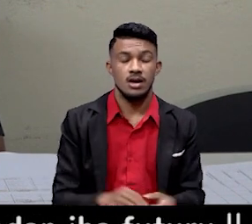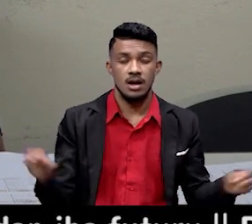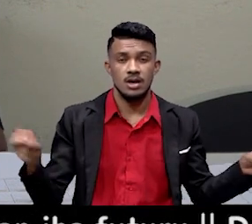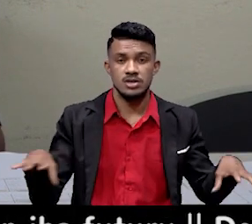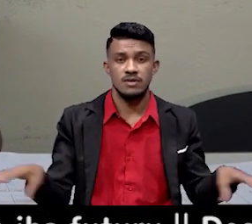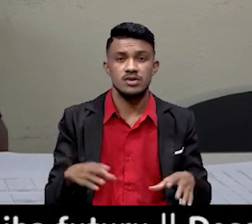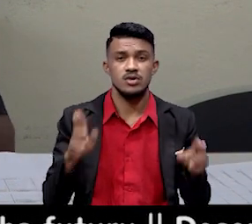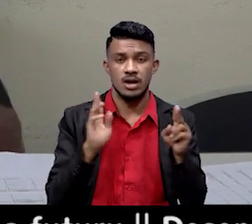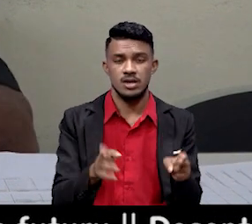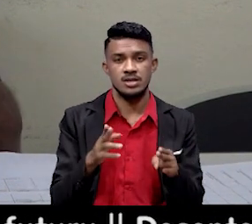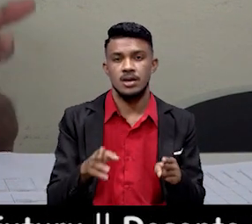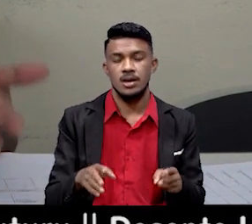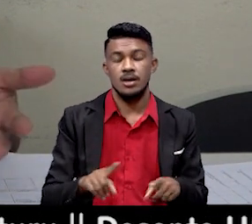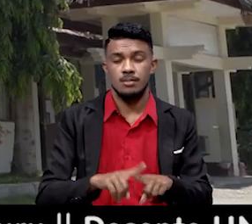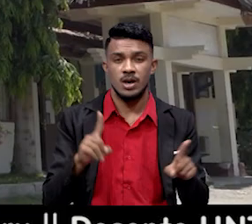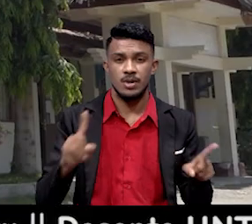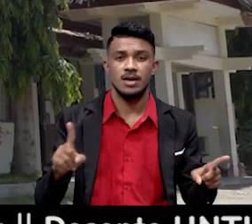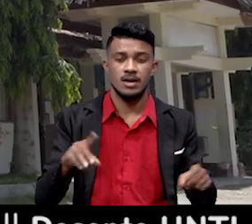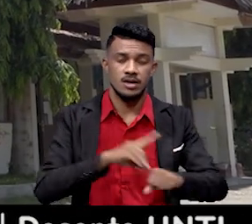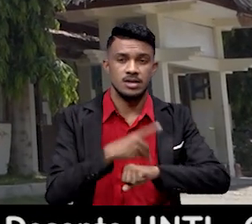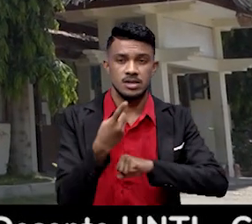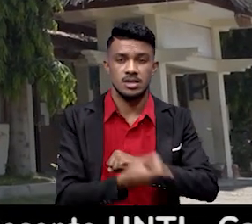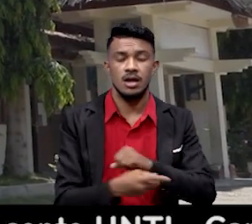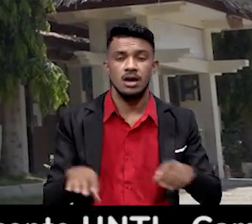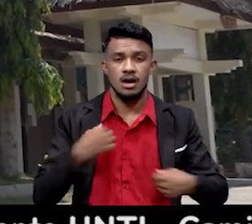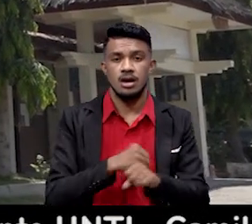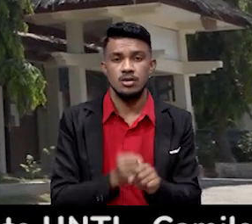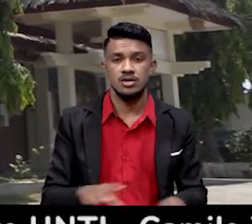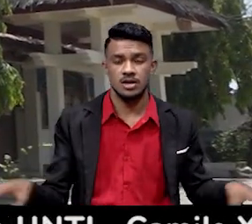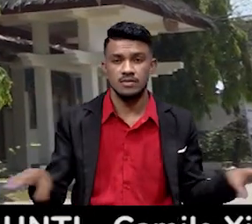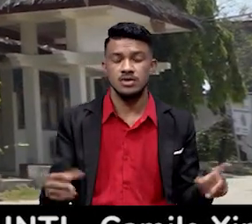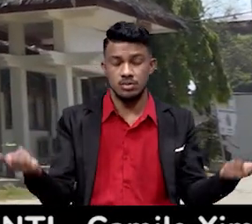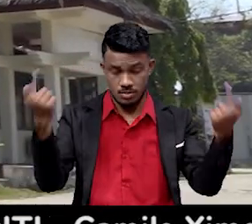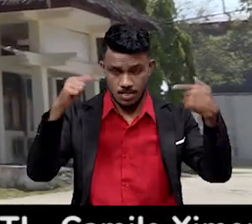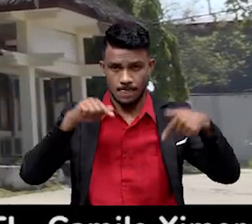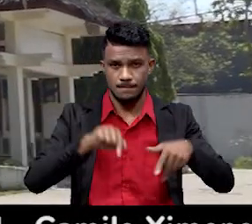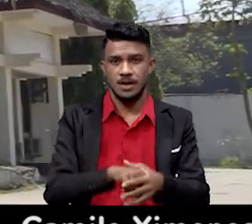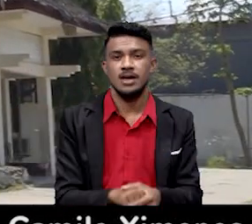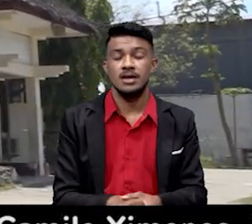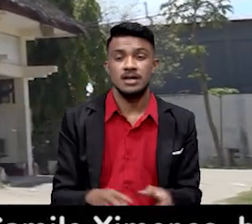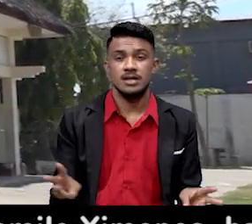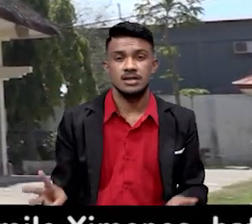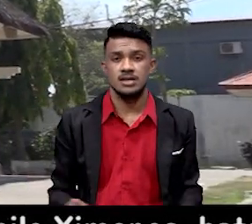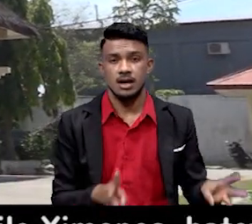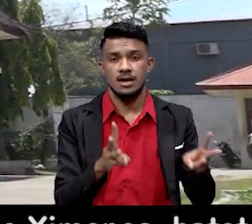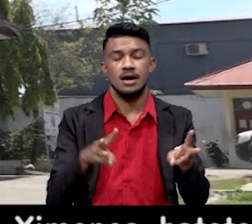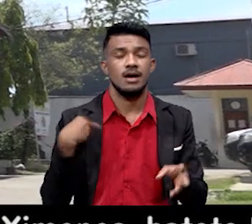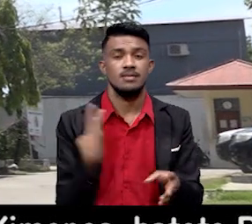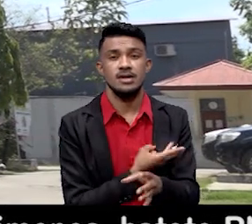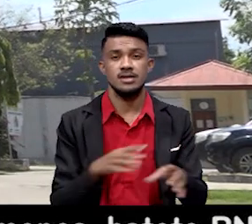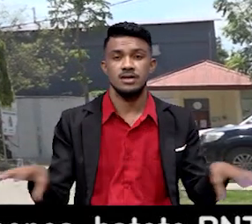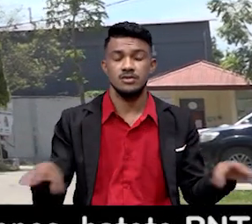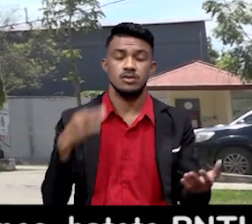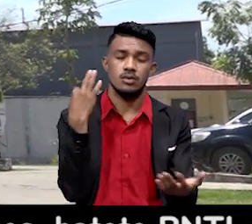rotina, mas bem calamidade né, lorita, serviço adicional mais e a direção geral, a direção das estradas. Também nem a minha recurso nem bem aqui